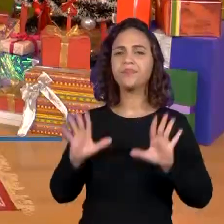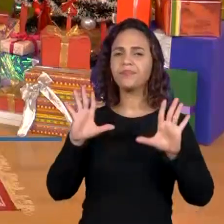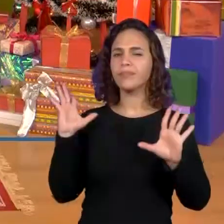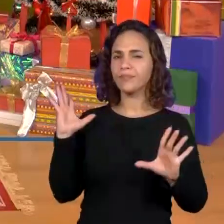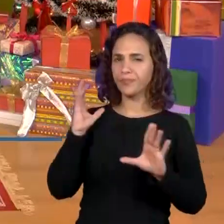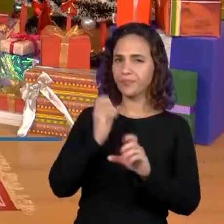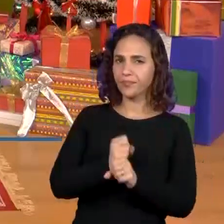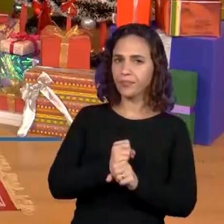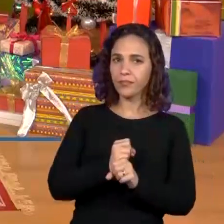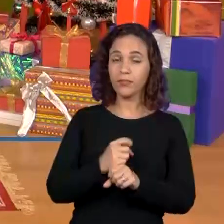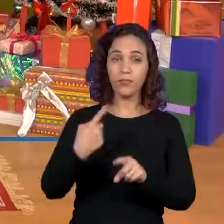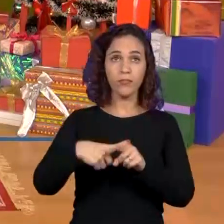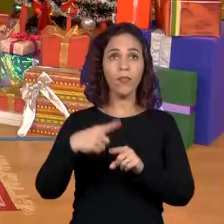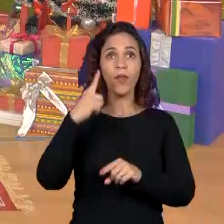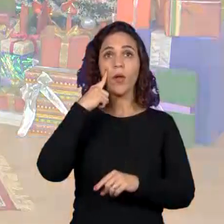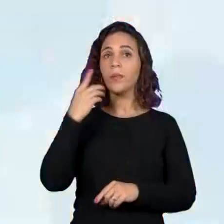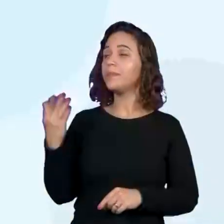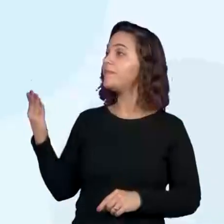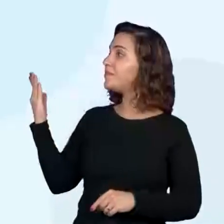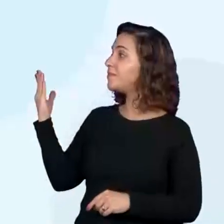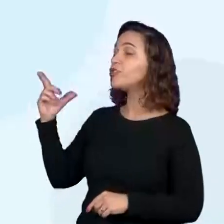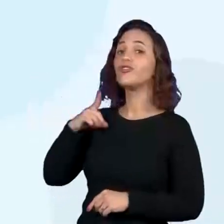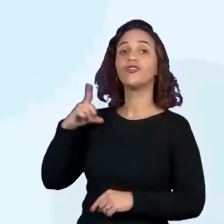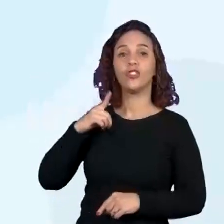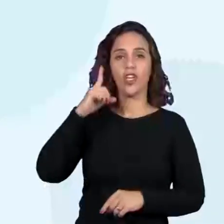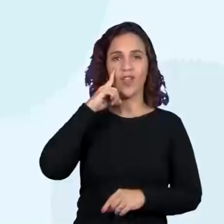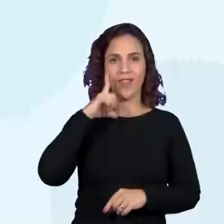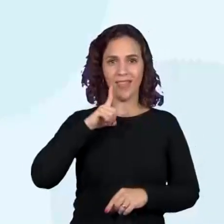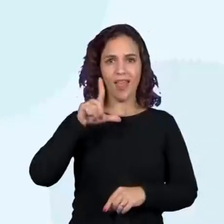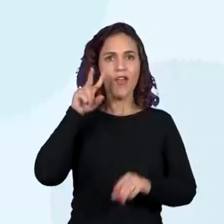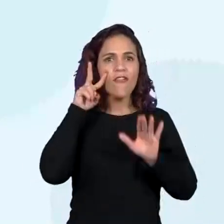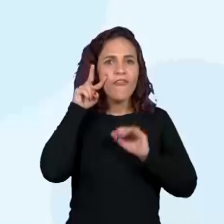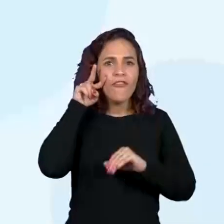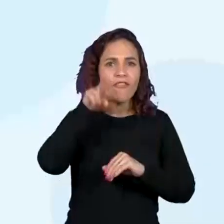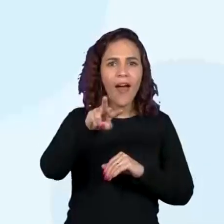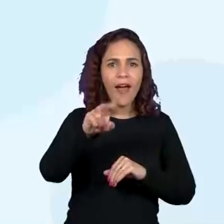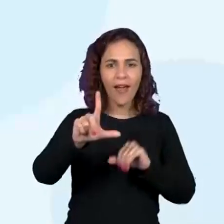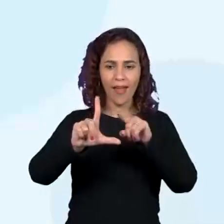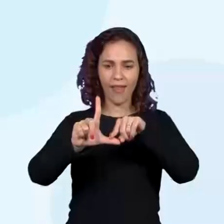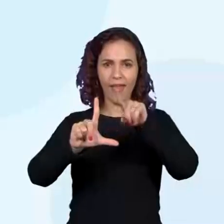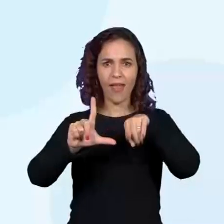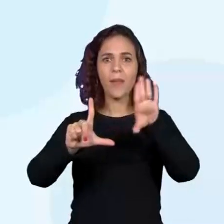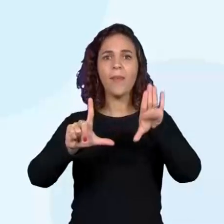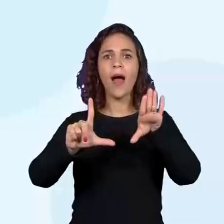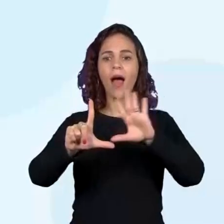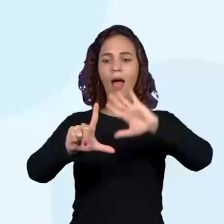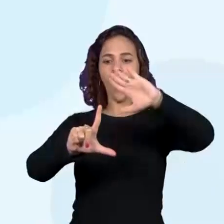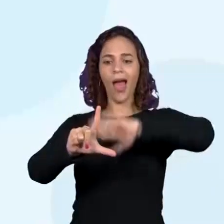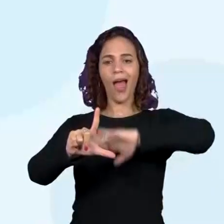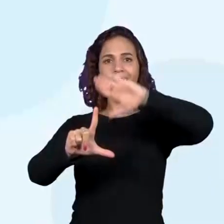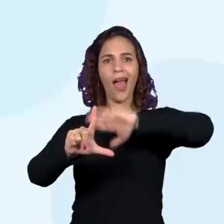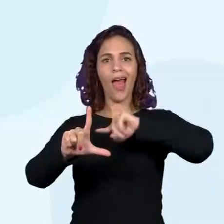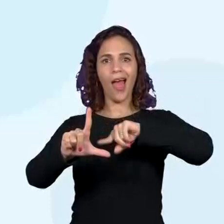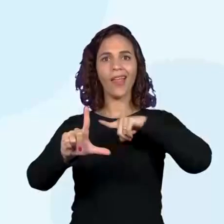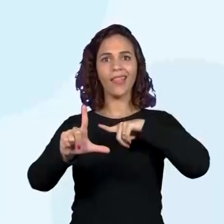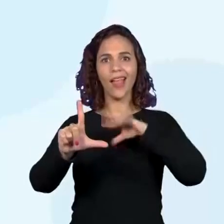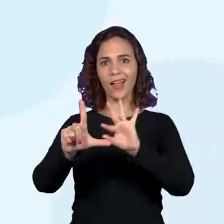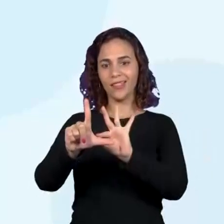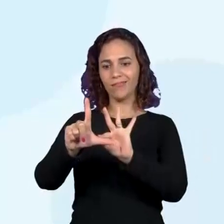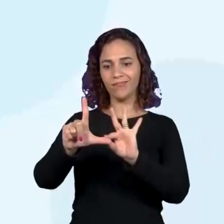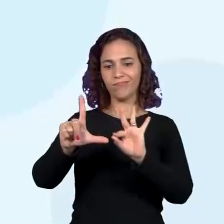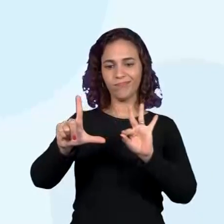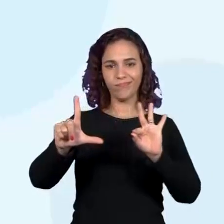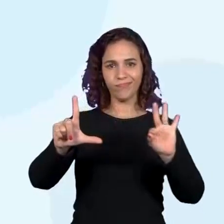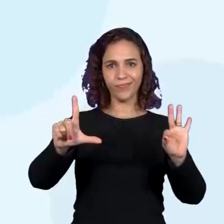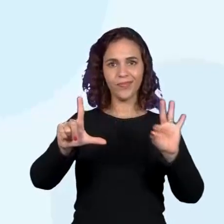porque atrás do nosso gráfico tem um plano cartesiano, certo, Sim. professora Juliana? E esse plano cartesiano, ele é formado por uma cruz,